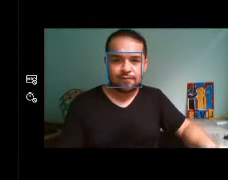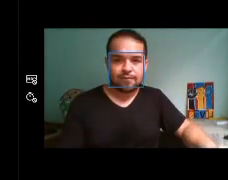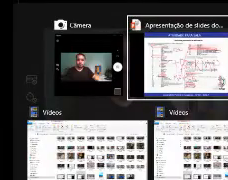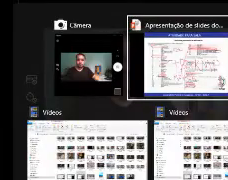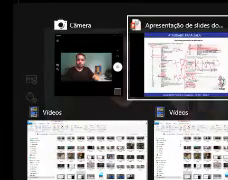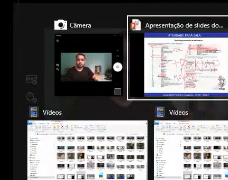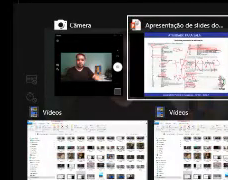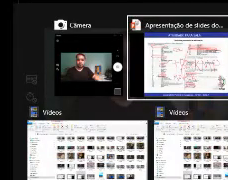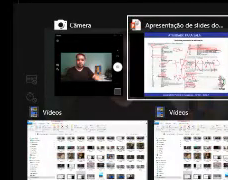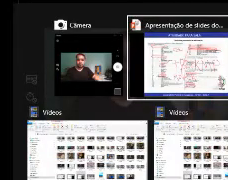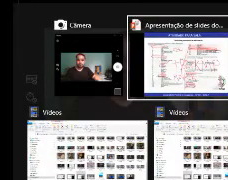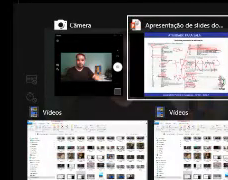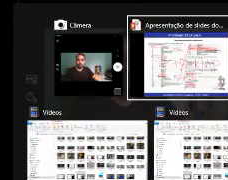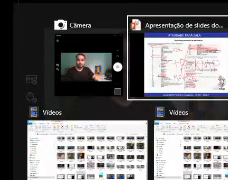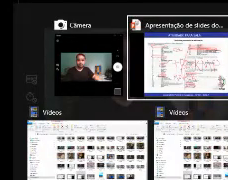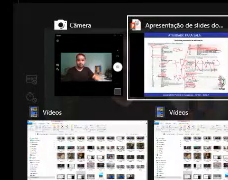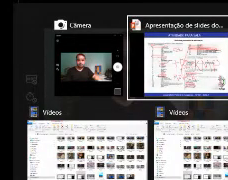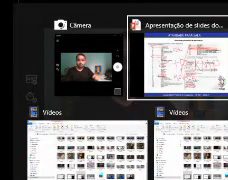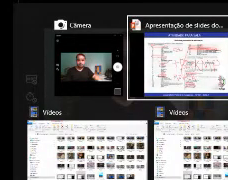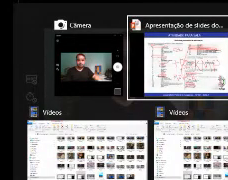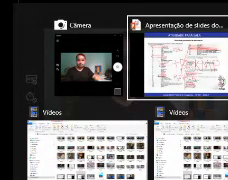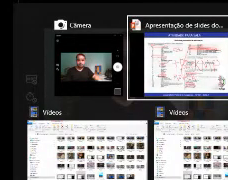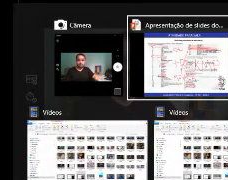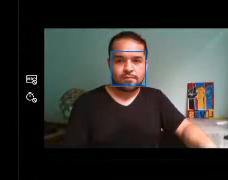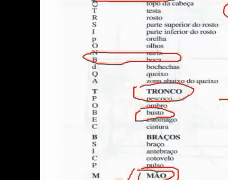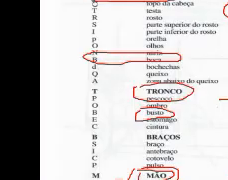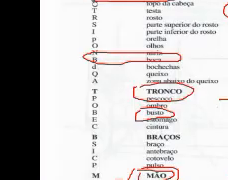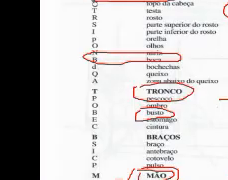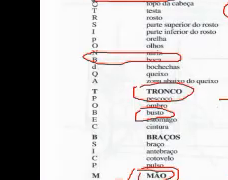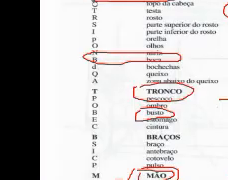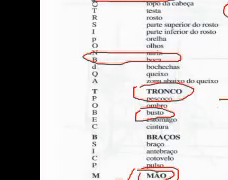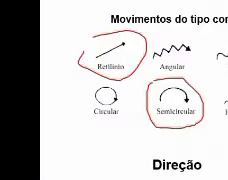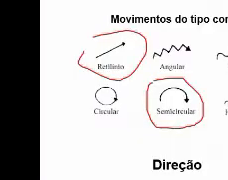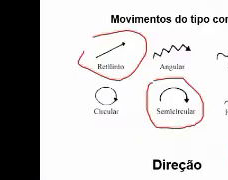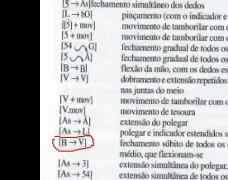F para mostrar que está na frente.